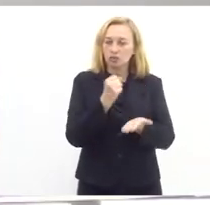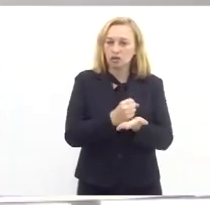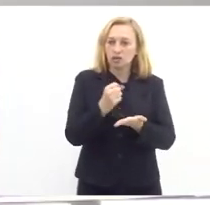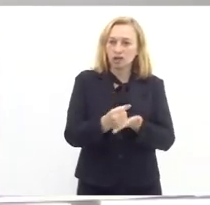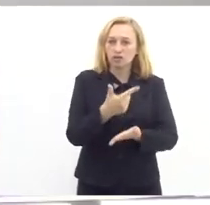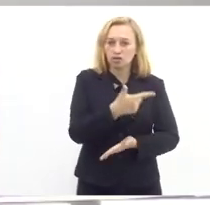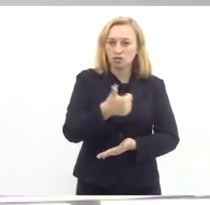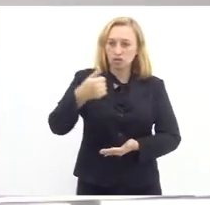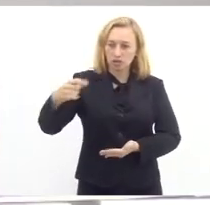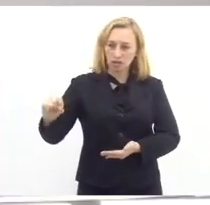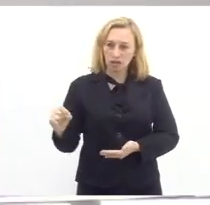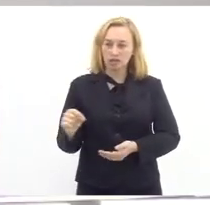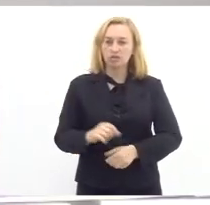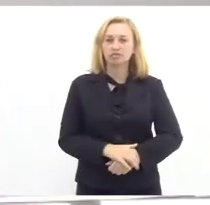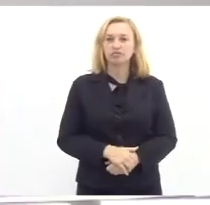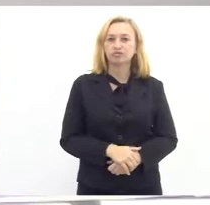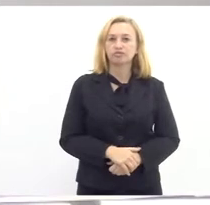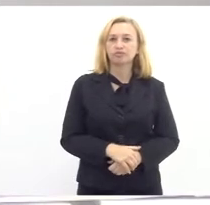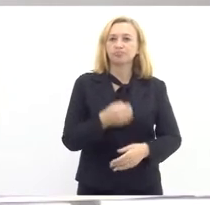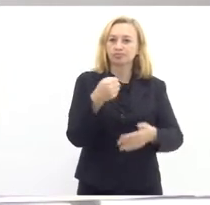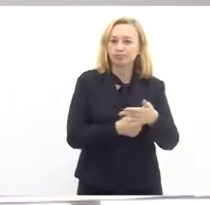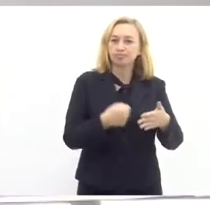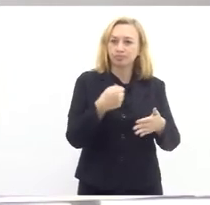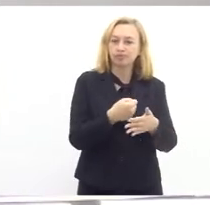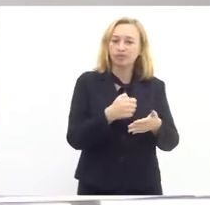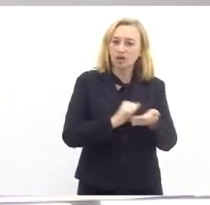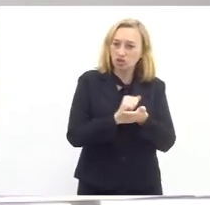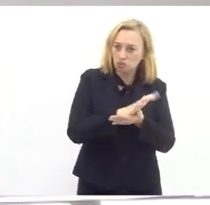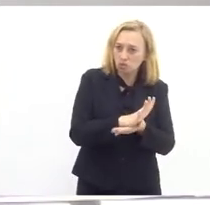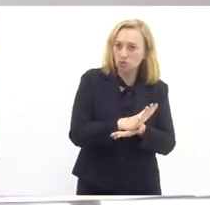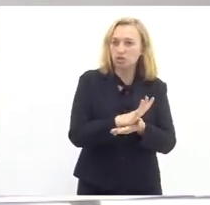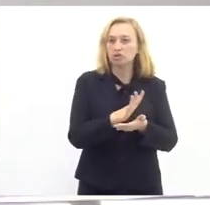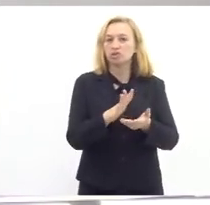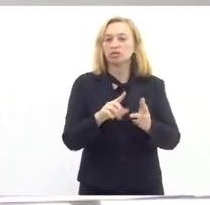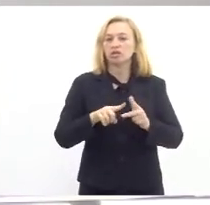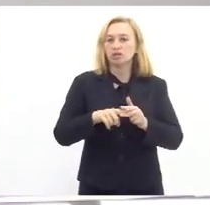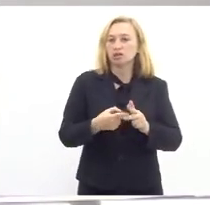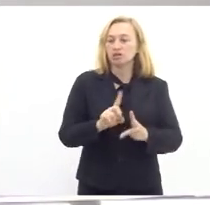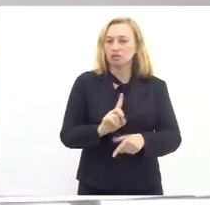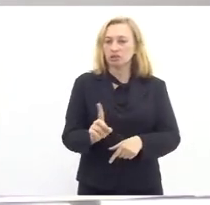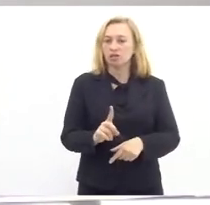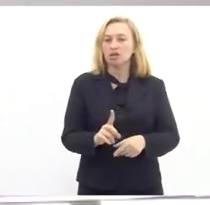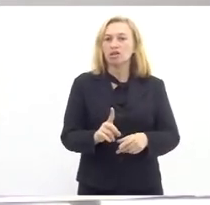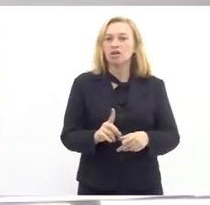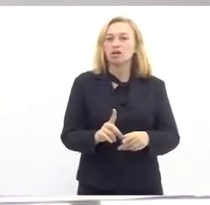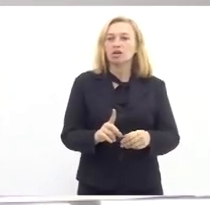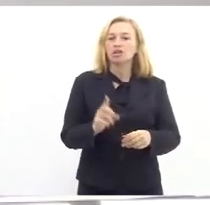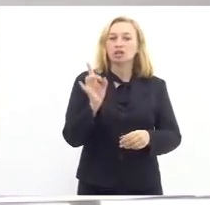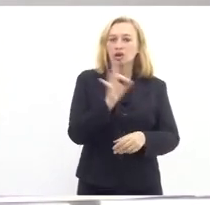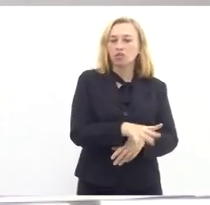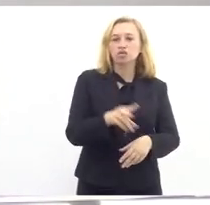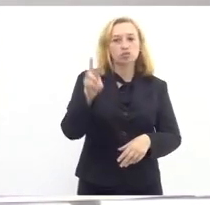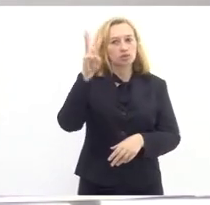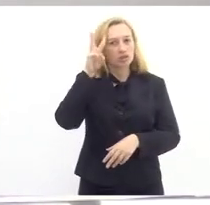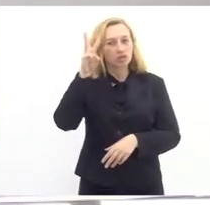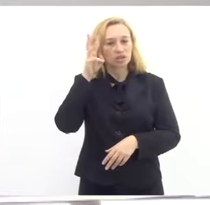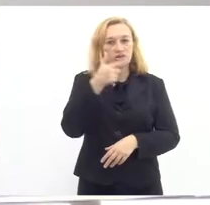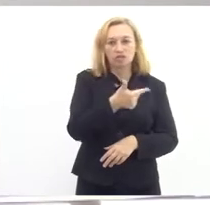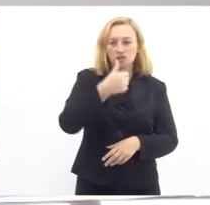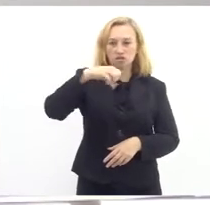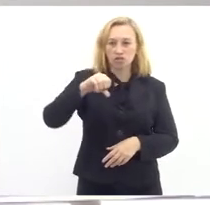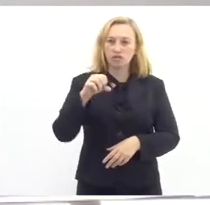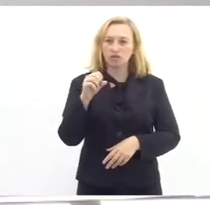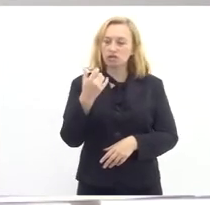2010. As multas foram aplicadas em sessão regulatória, realizada na última terça-feira, dia 29 de